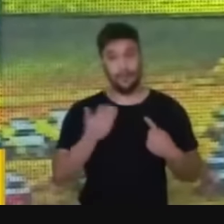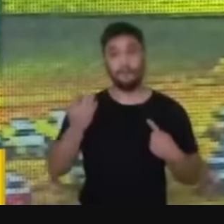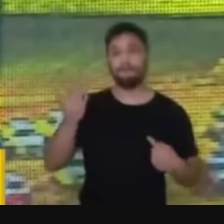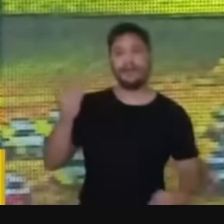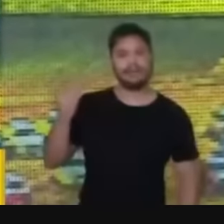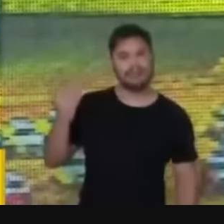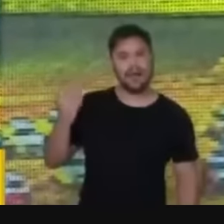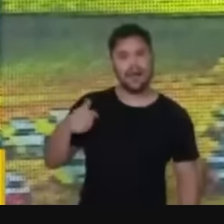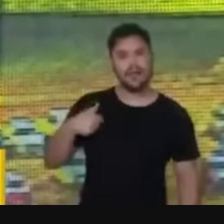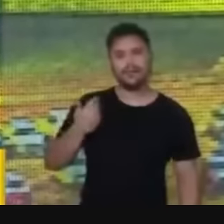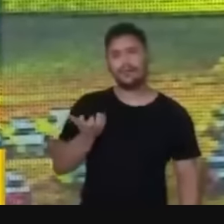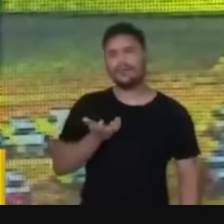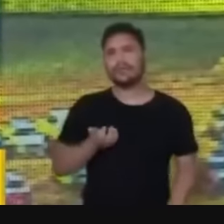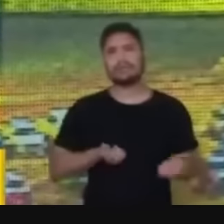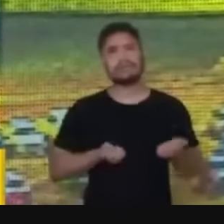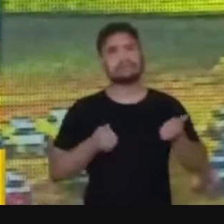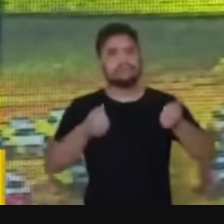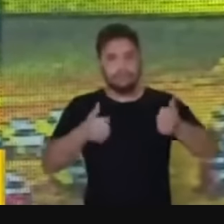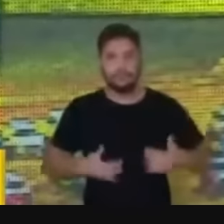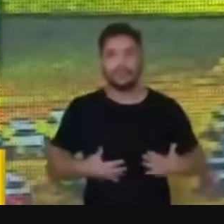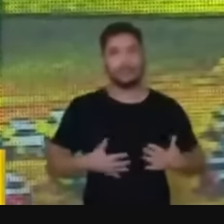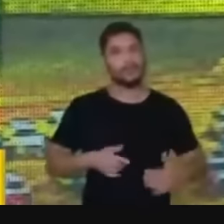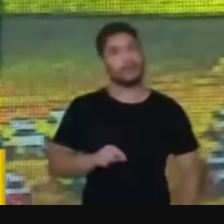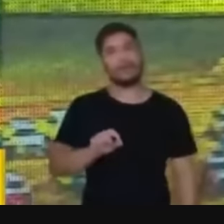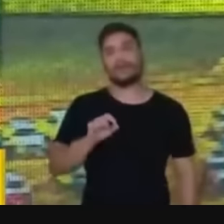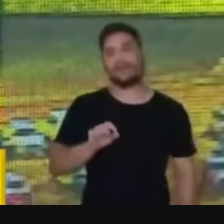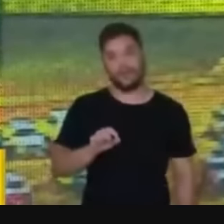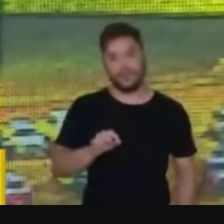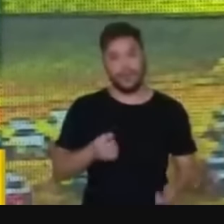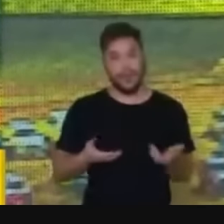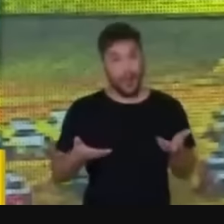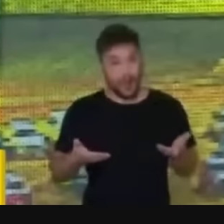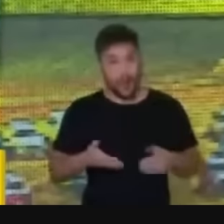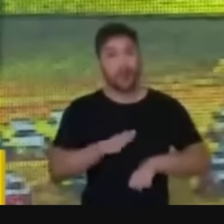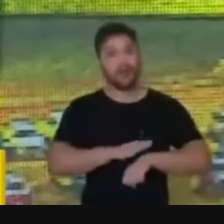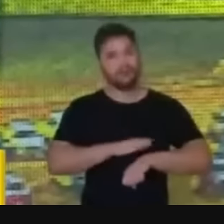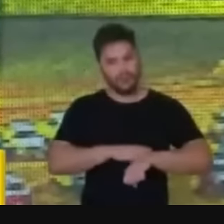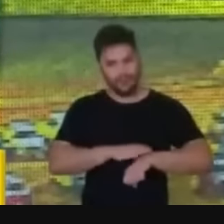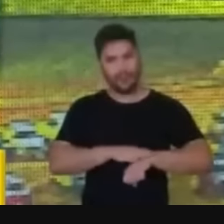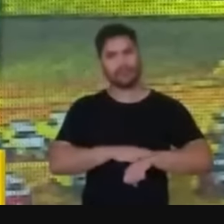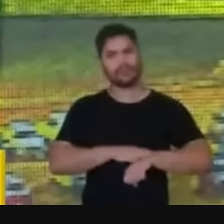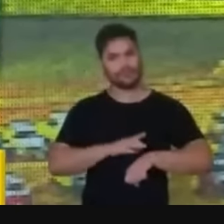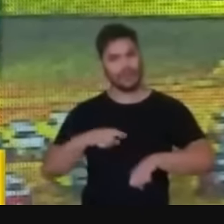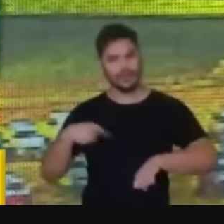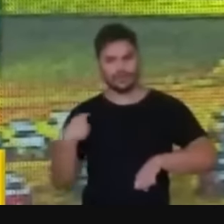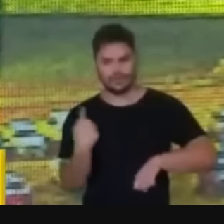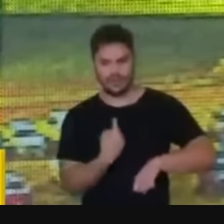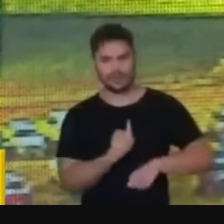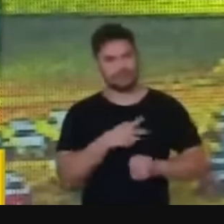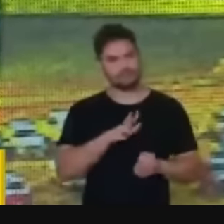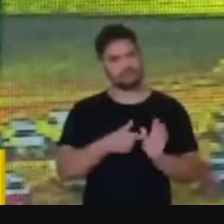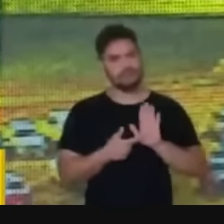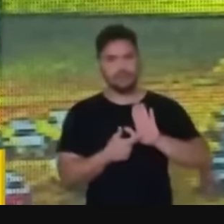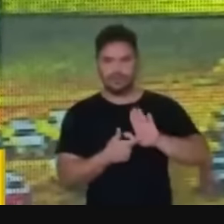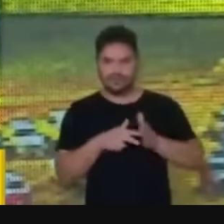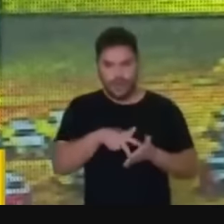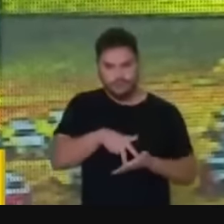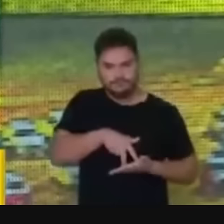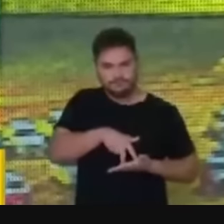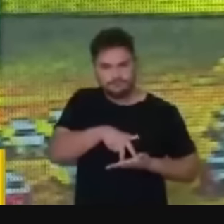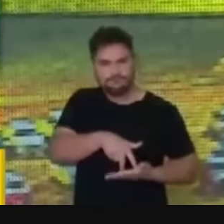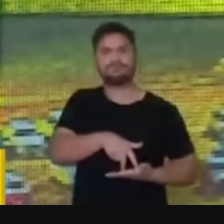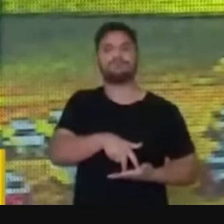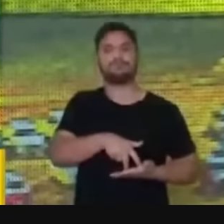passado, não só é o momento de reafirmação da solidez, da resiliência